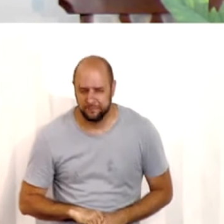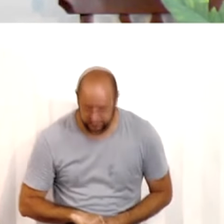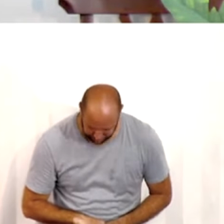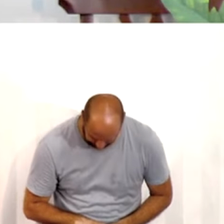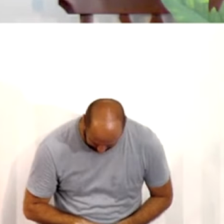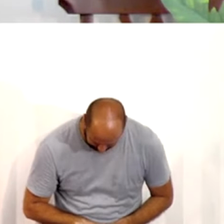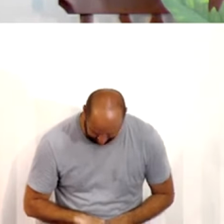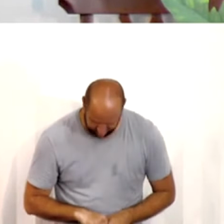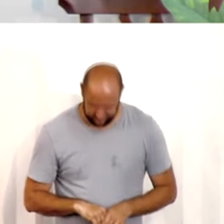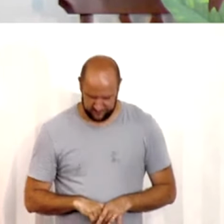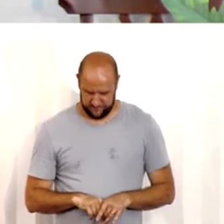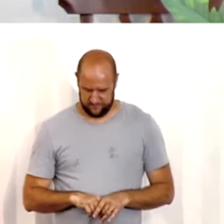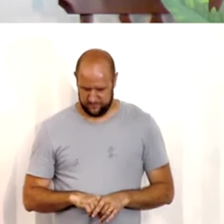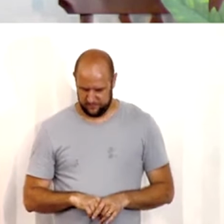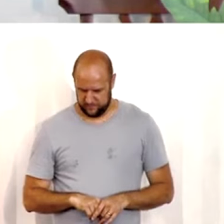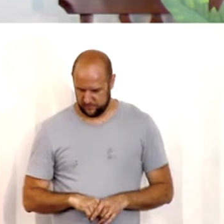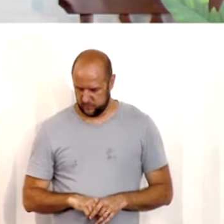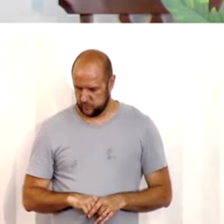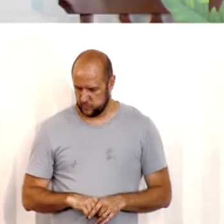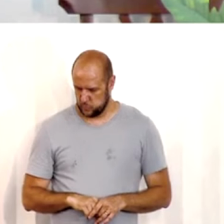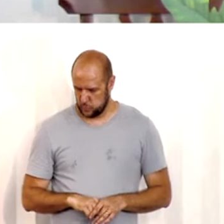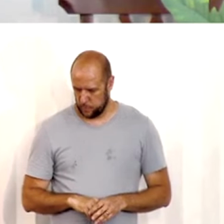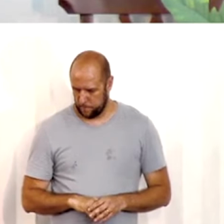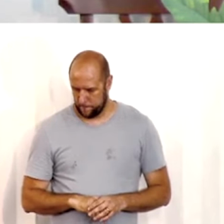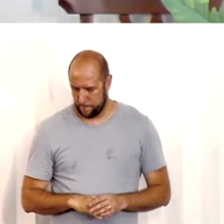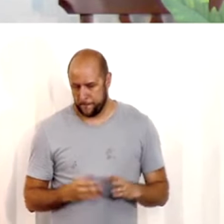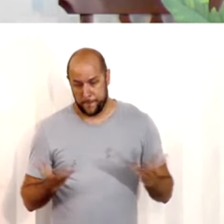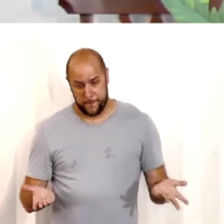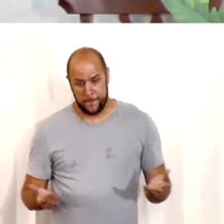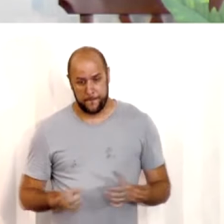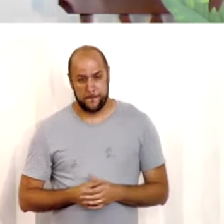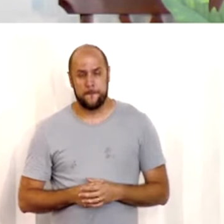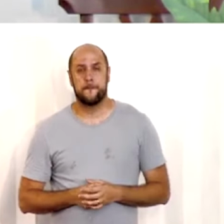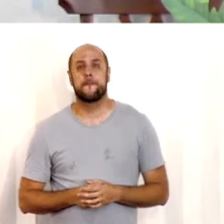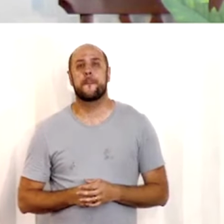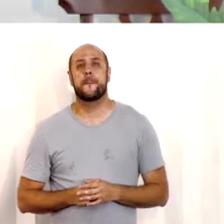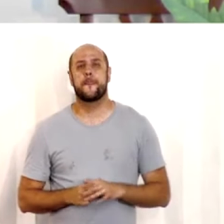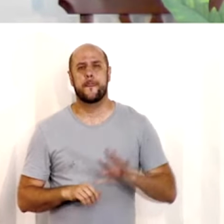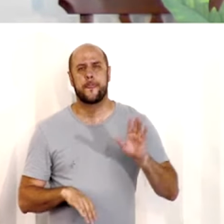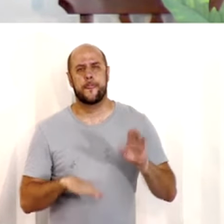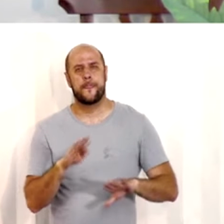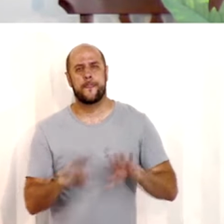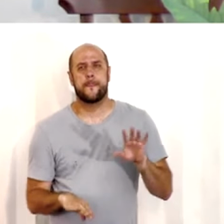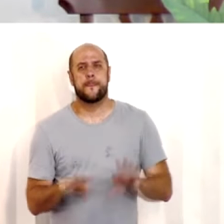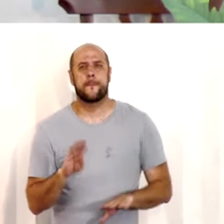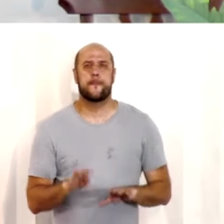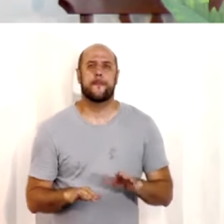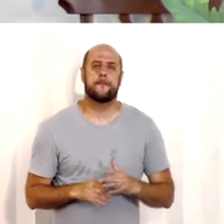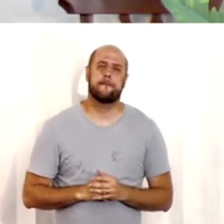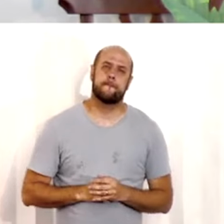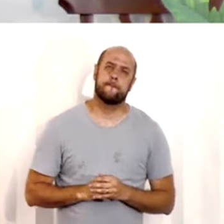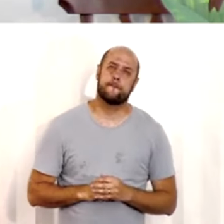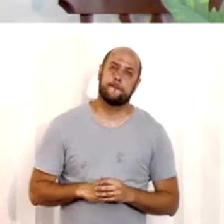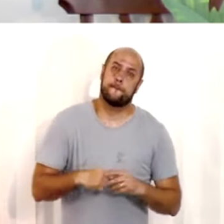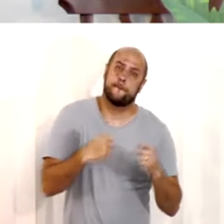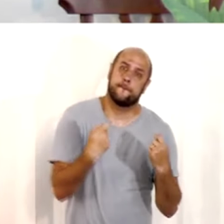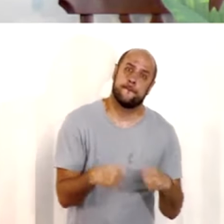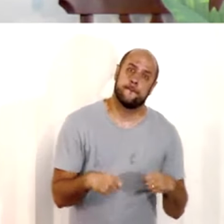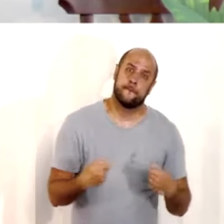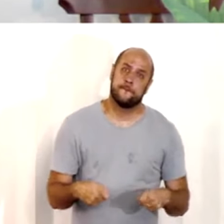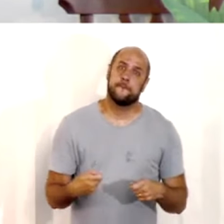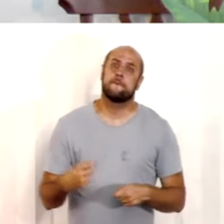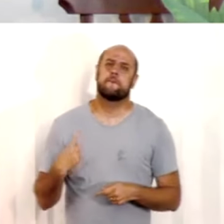Ah, não sei o que eu tenho. E então, às vezes, nós precisaríamos sentar